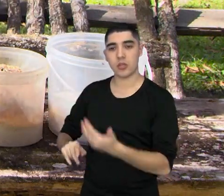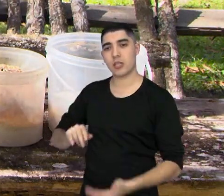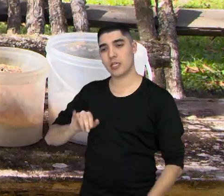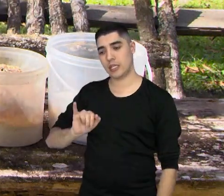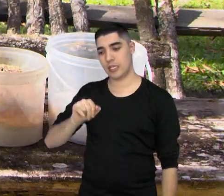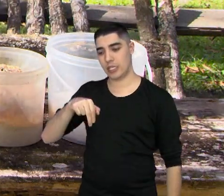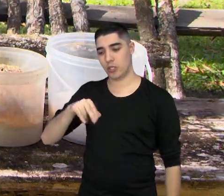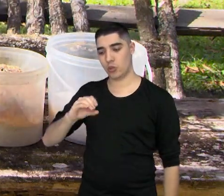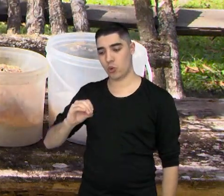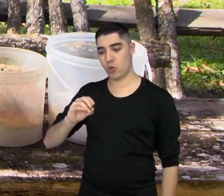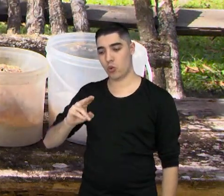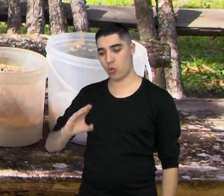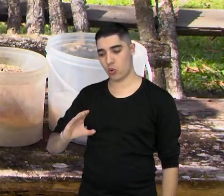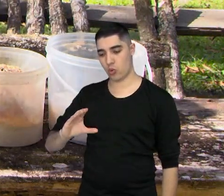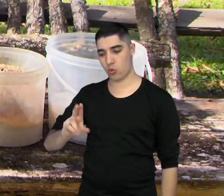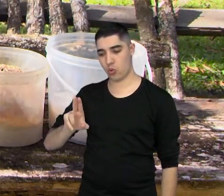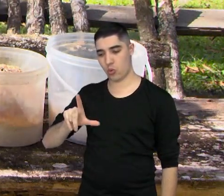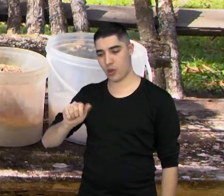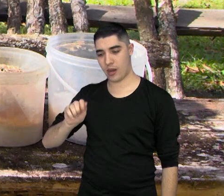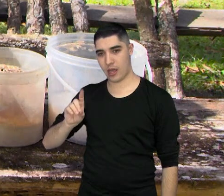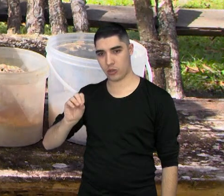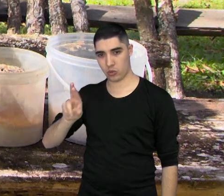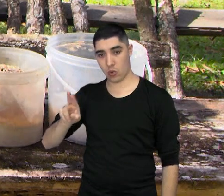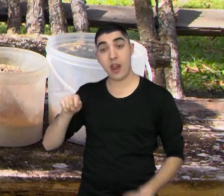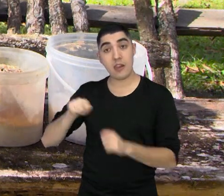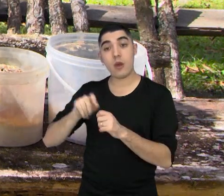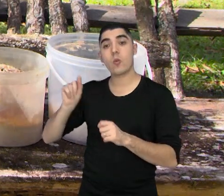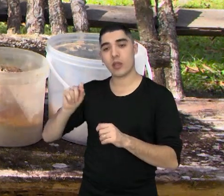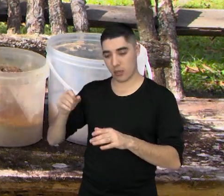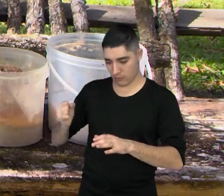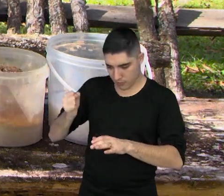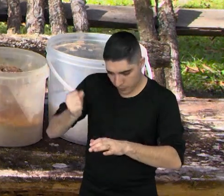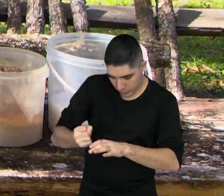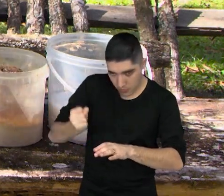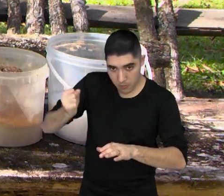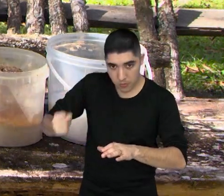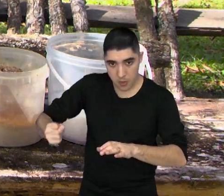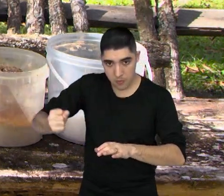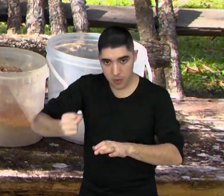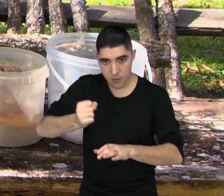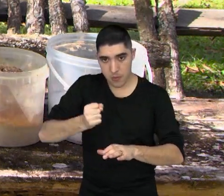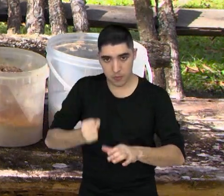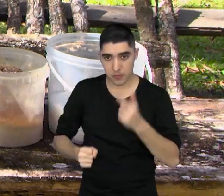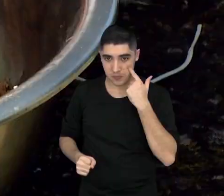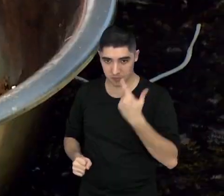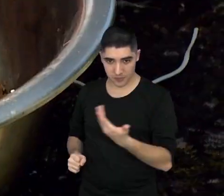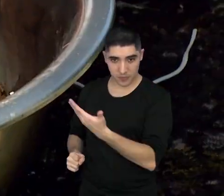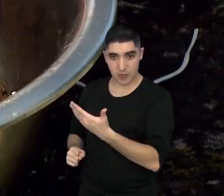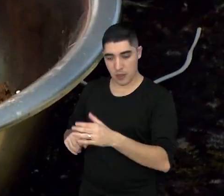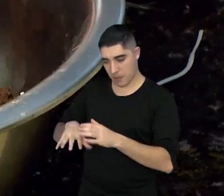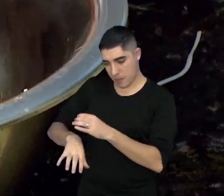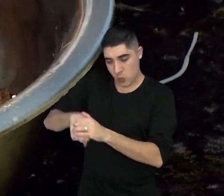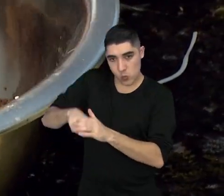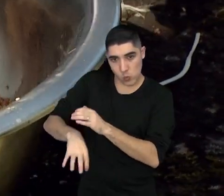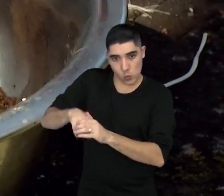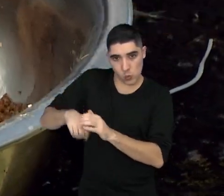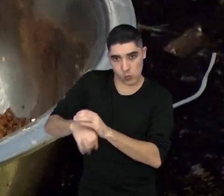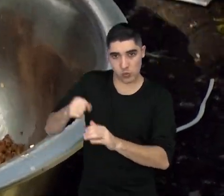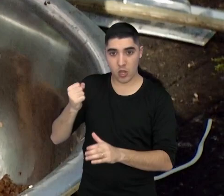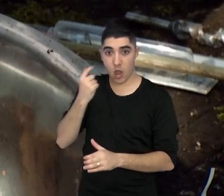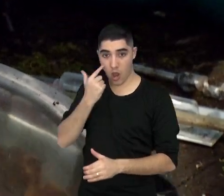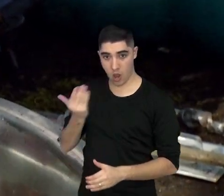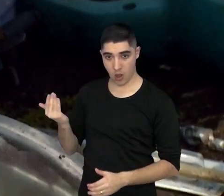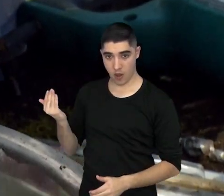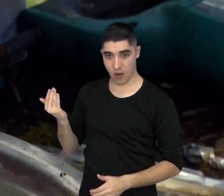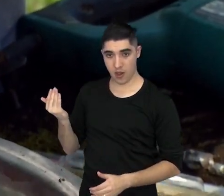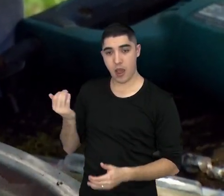chama inoculador. Tá. Isso aqui é um dosador e um aplicador de semente, né? Nós fazemos assim a captação da semente e ele